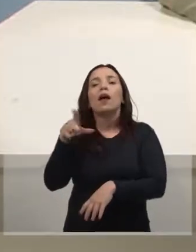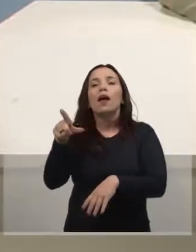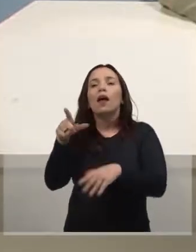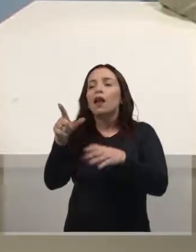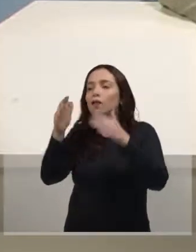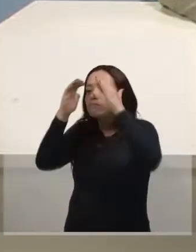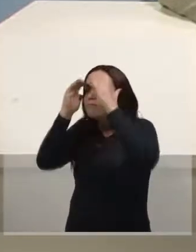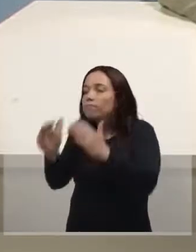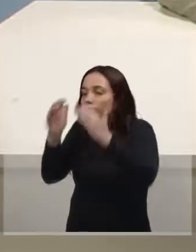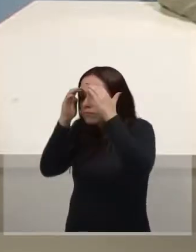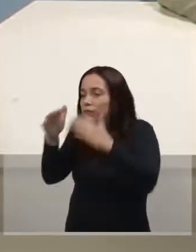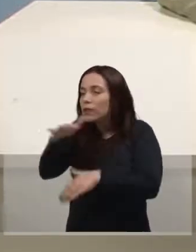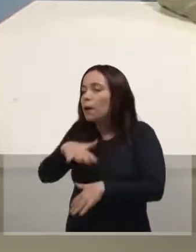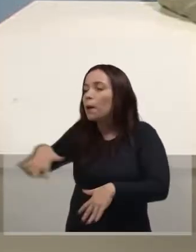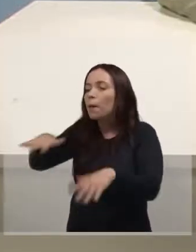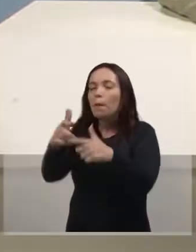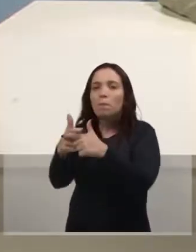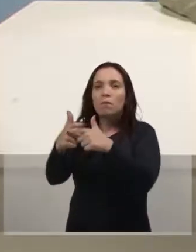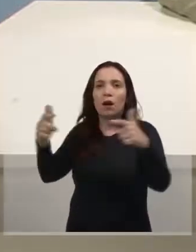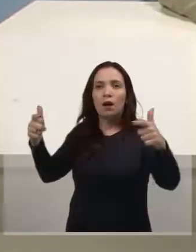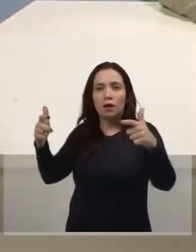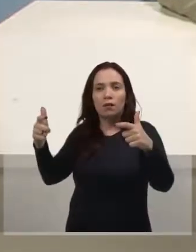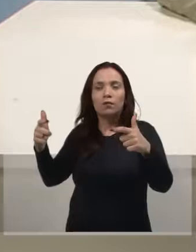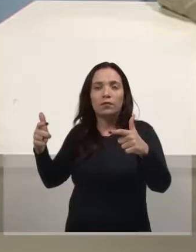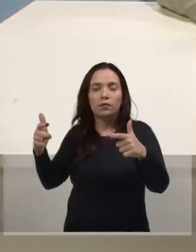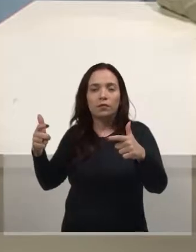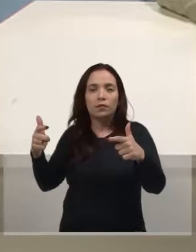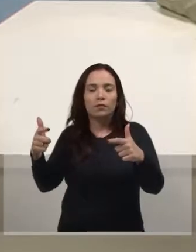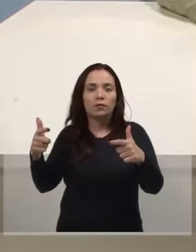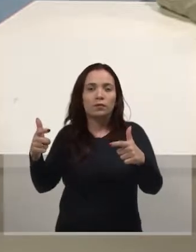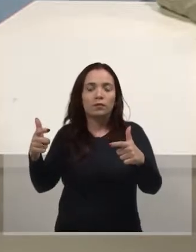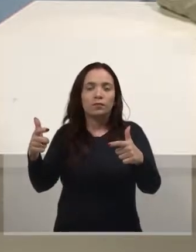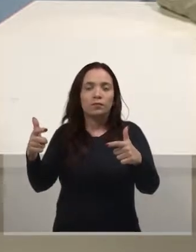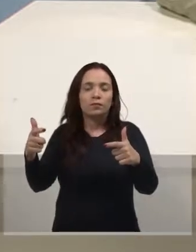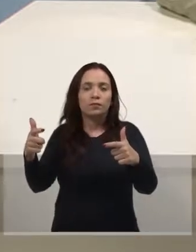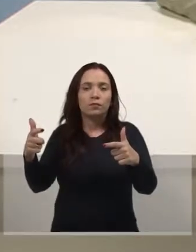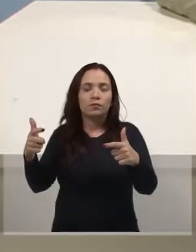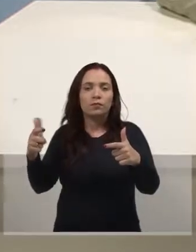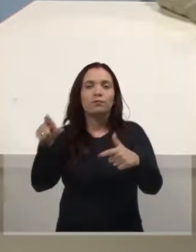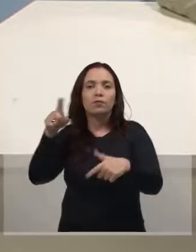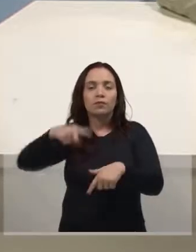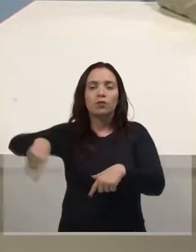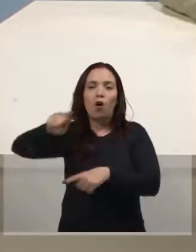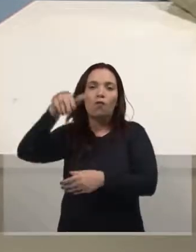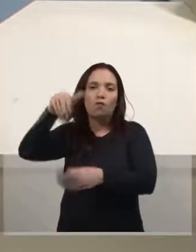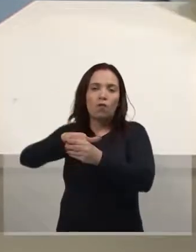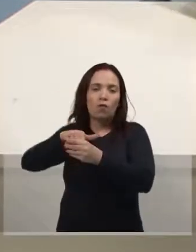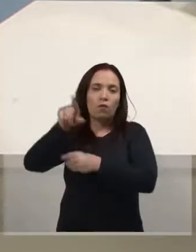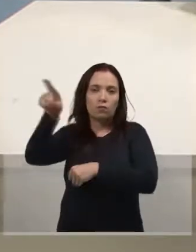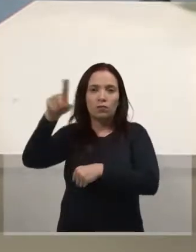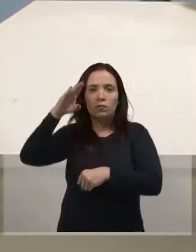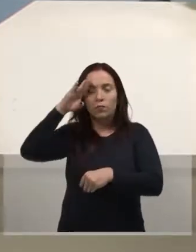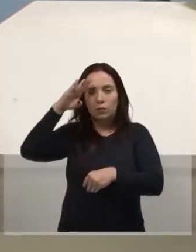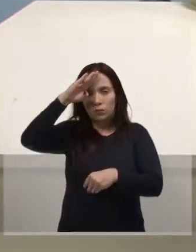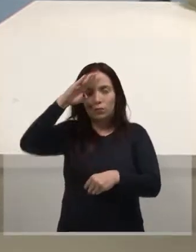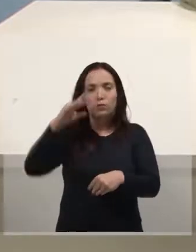do eleitorado, da maioria que foi à urna. Né? Teve a maioria que foi a urna que votou em Jair Messias Bolsonaro,